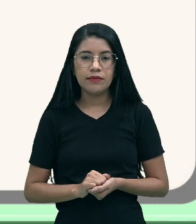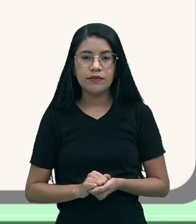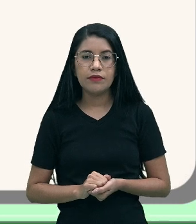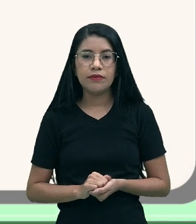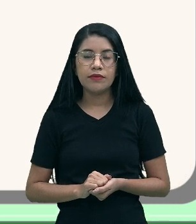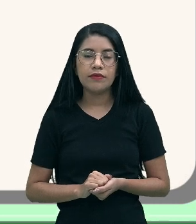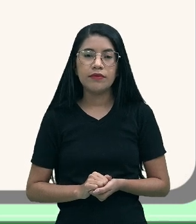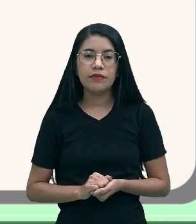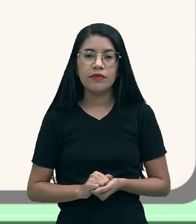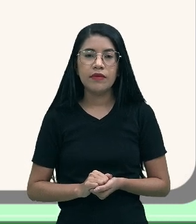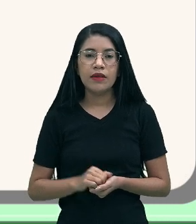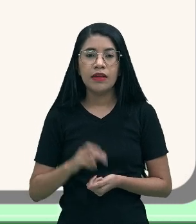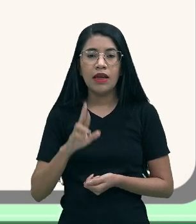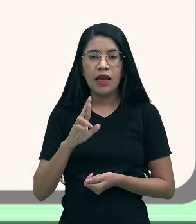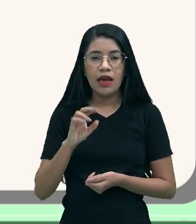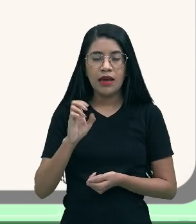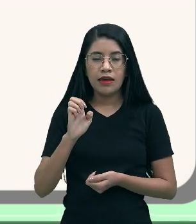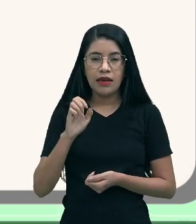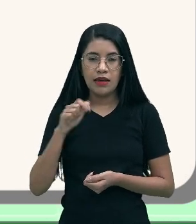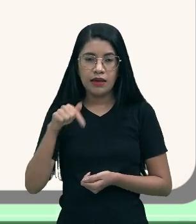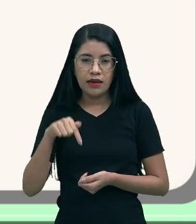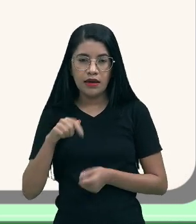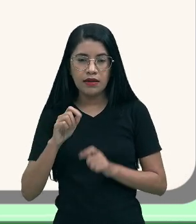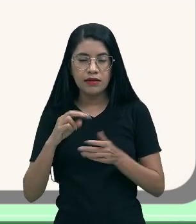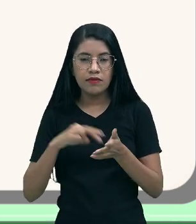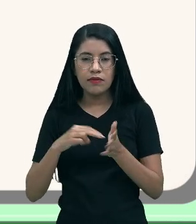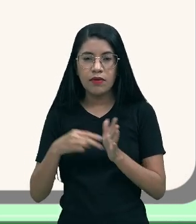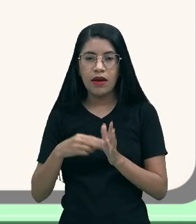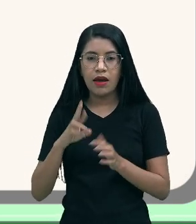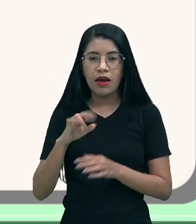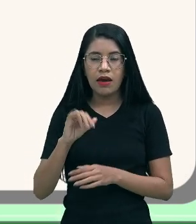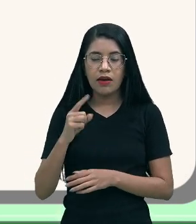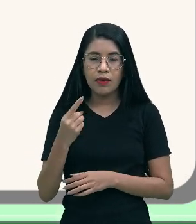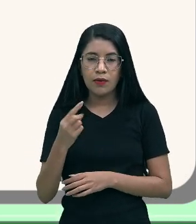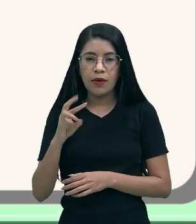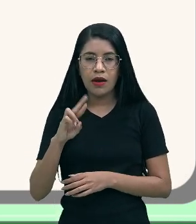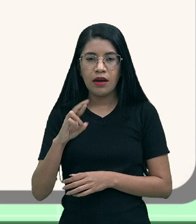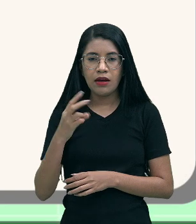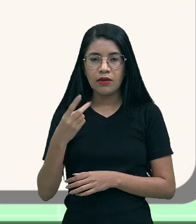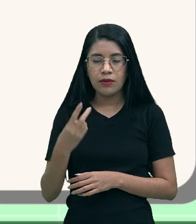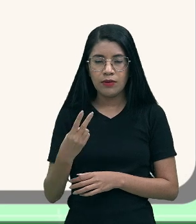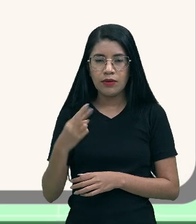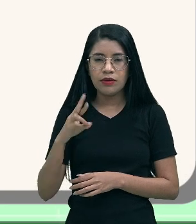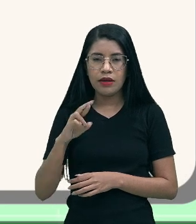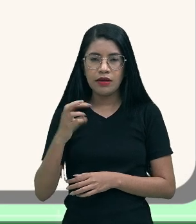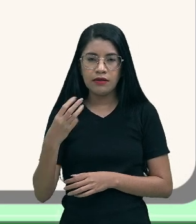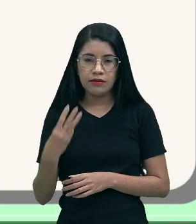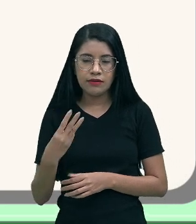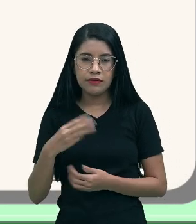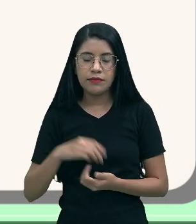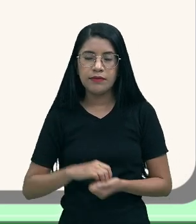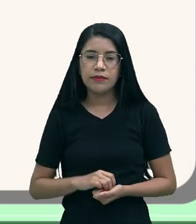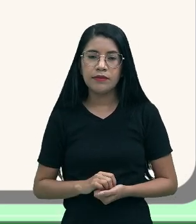só, REQ, que é a resistência equivalente, ela é R1 mais R2 mais R3. Tá certo? Se tiver